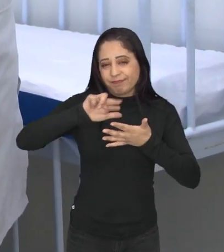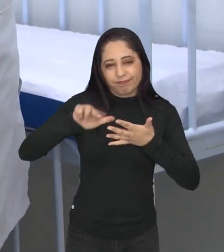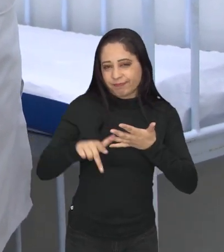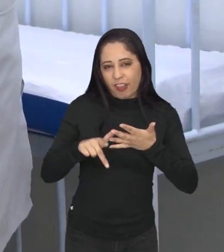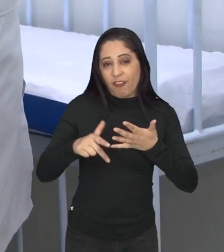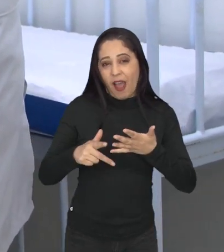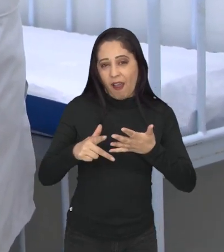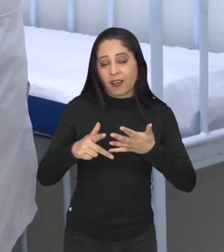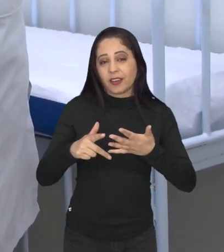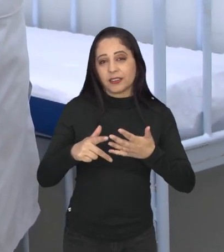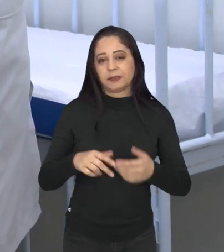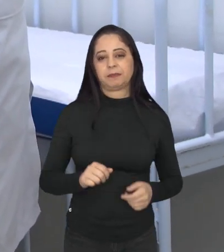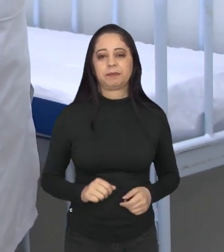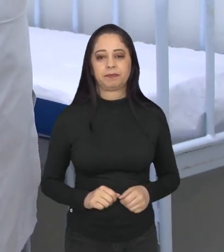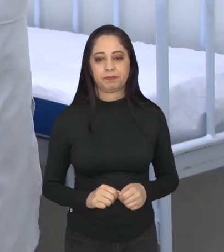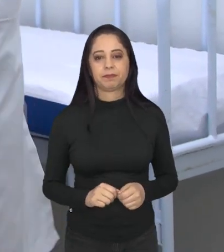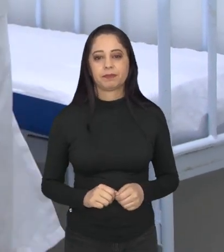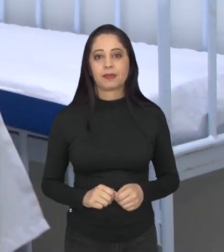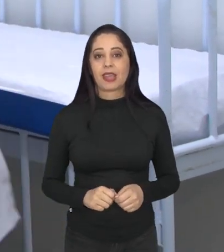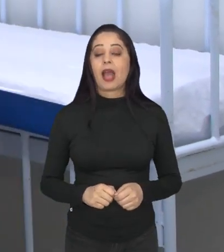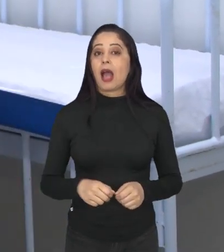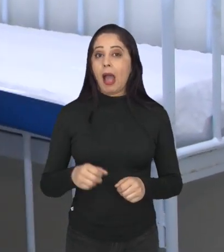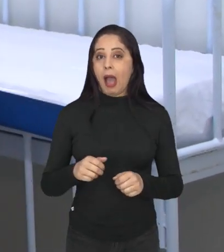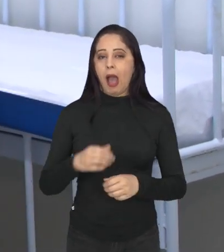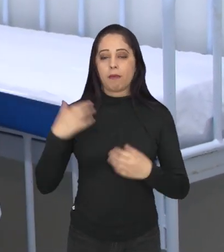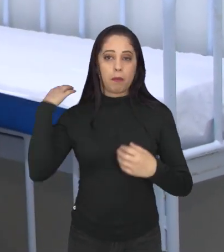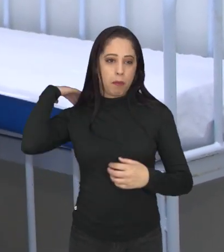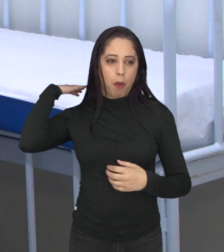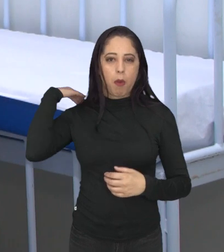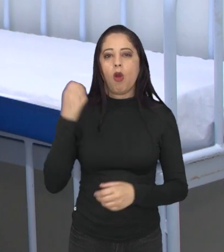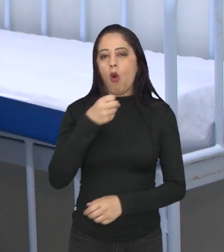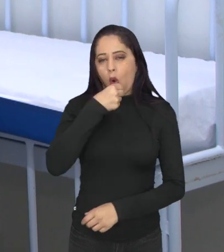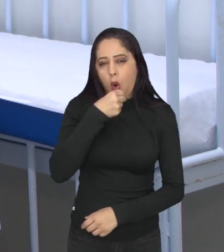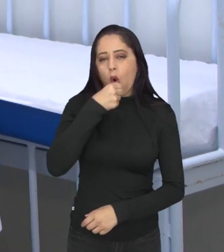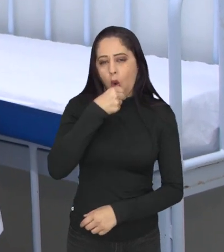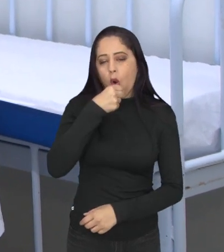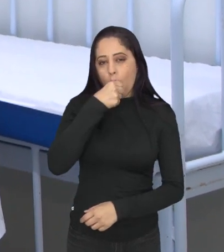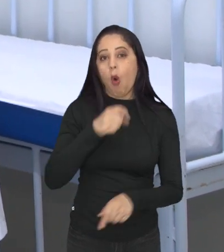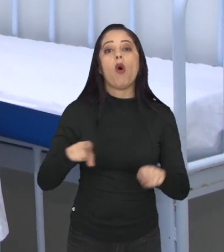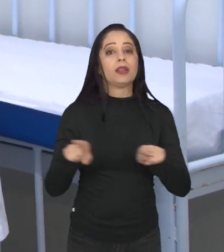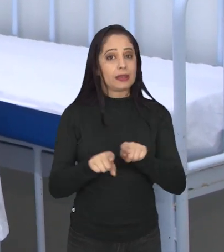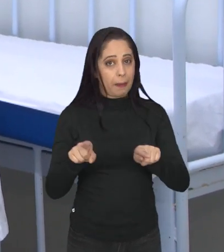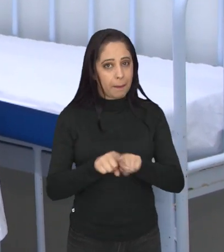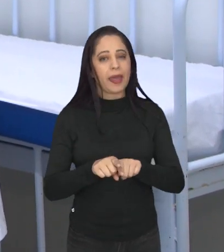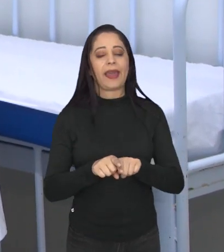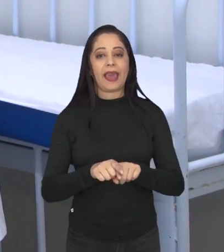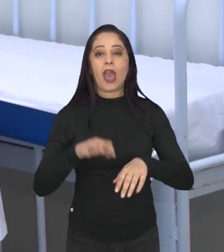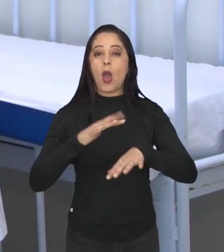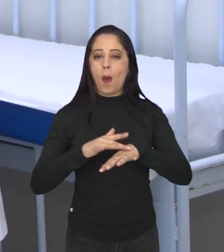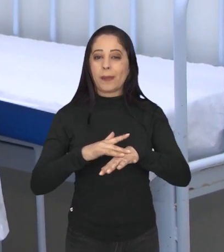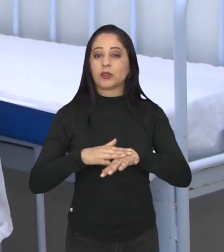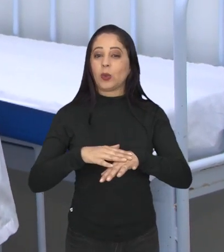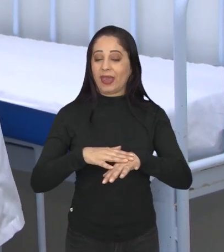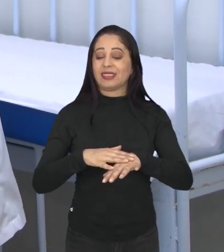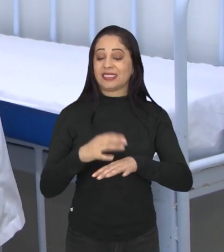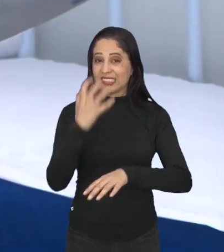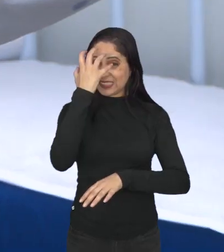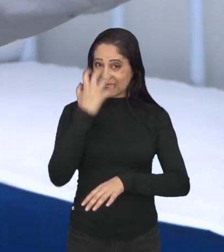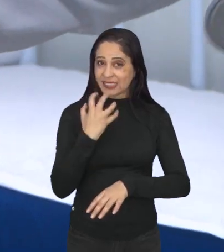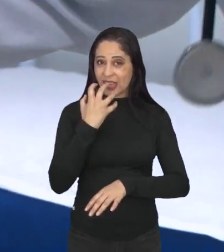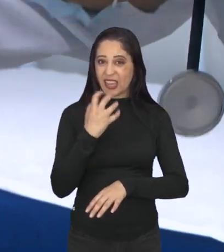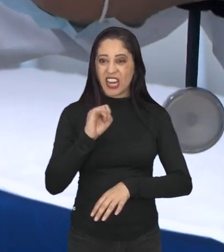ou outras doenças alérgicas e respiratórias a bronquite também tá na lista das doenças que se agravam nessa época do ano